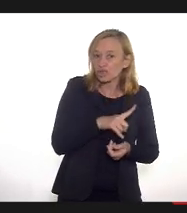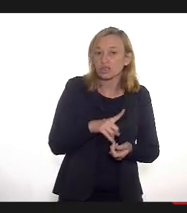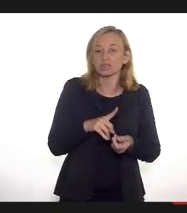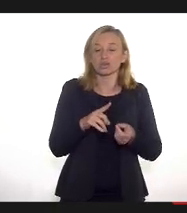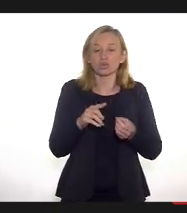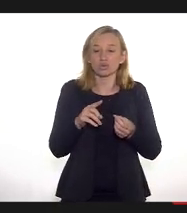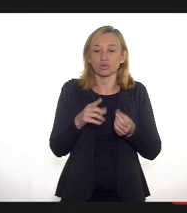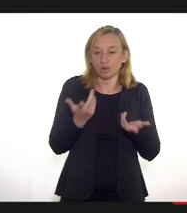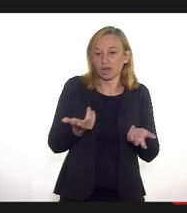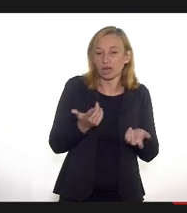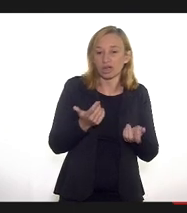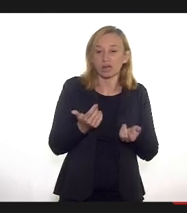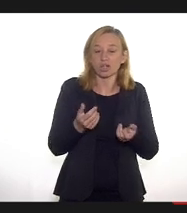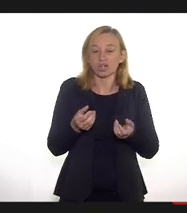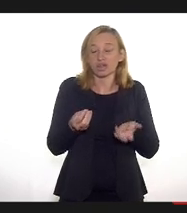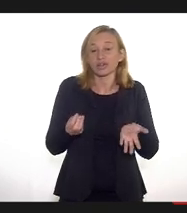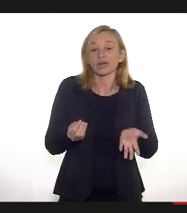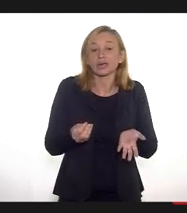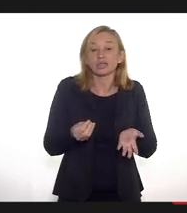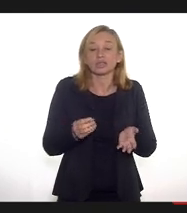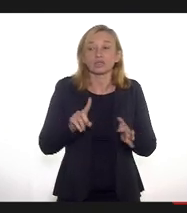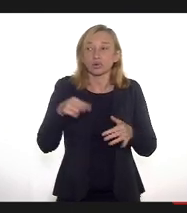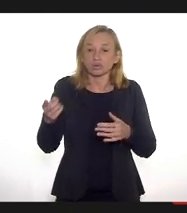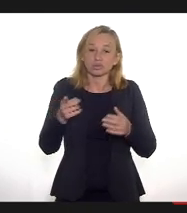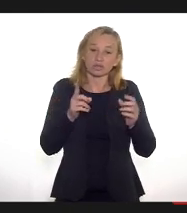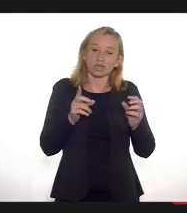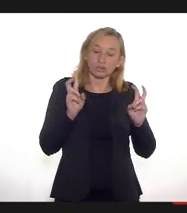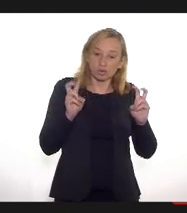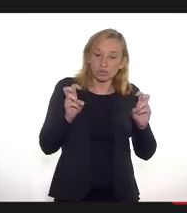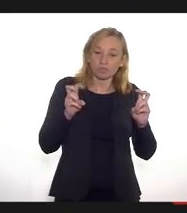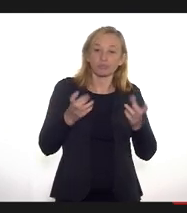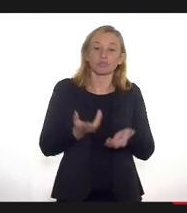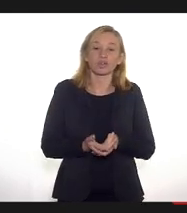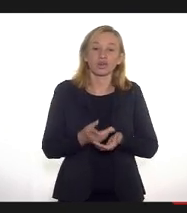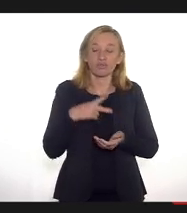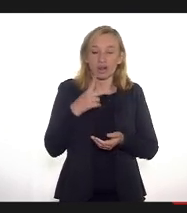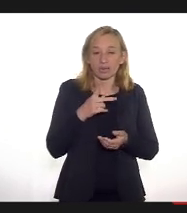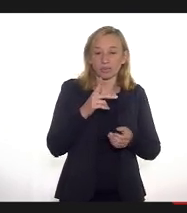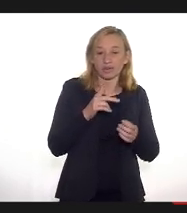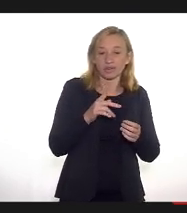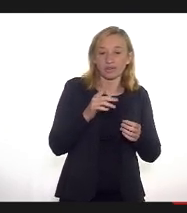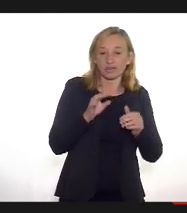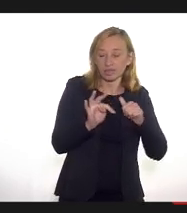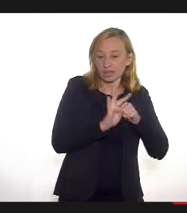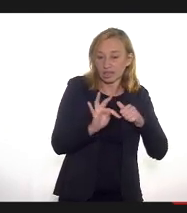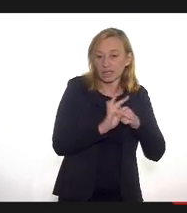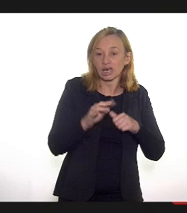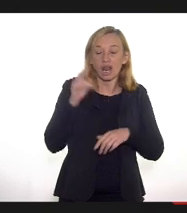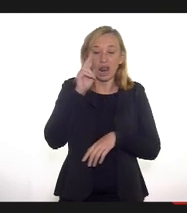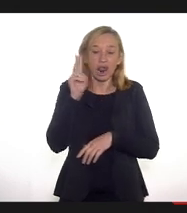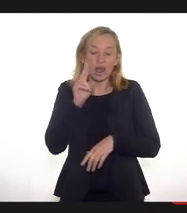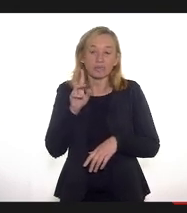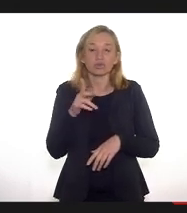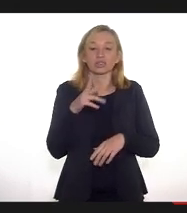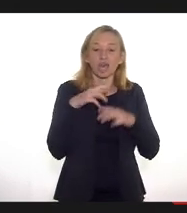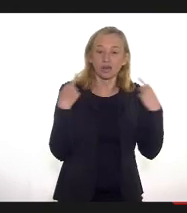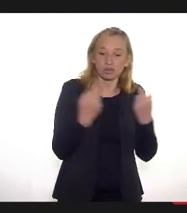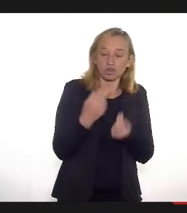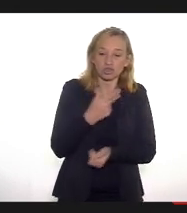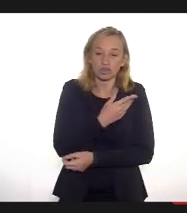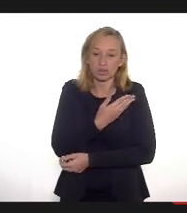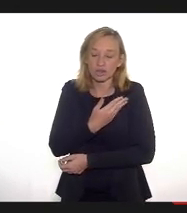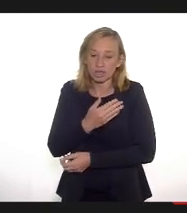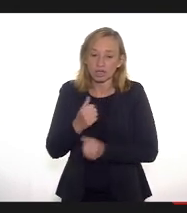Fora trabalhos, fora outras questões. Então, trazer essa questão para a FAETEC, e eu lembro que na reunião que nós tivemos junto com os